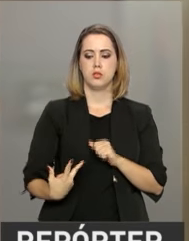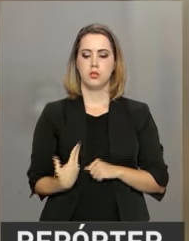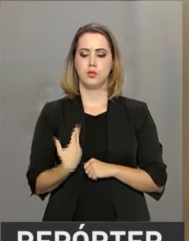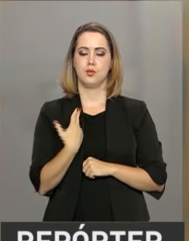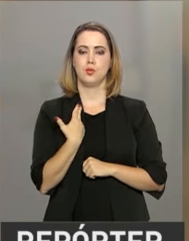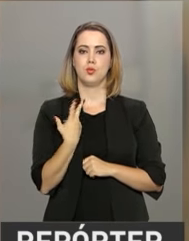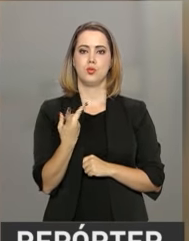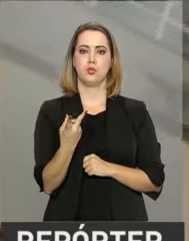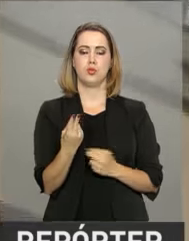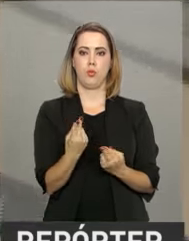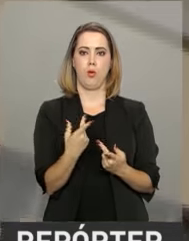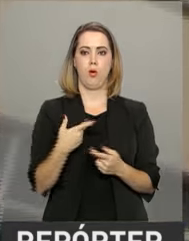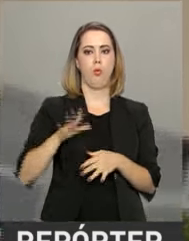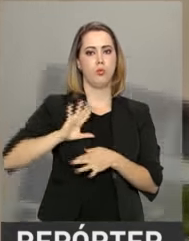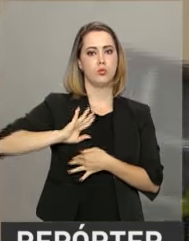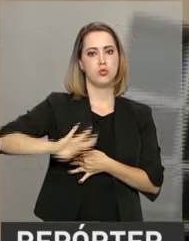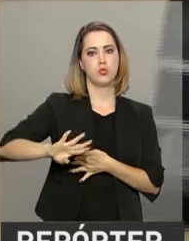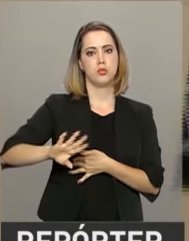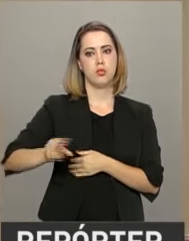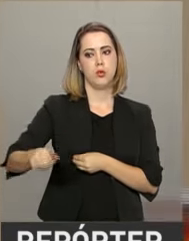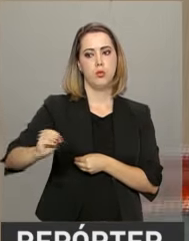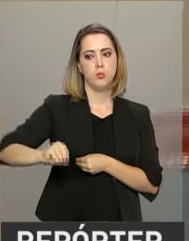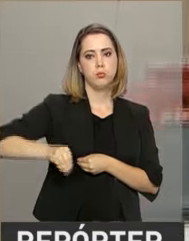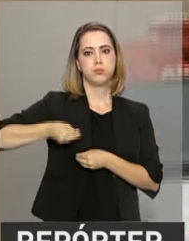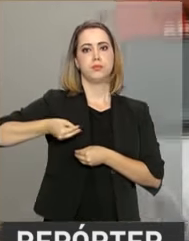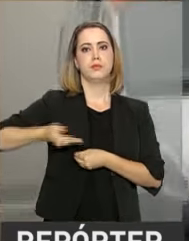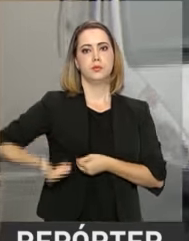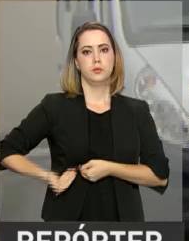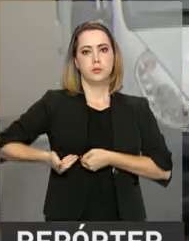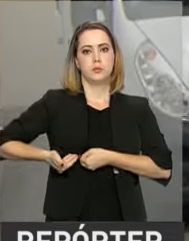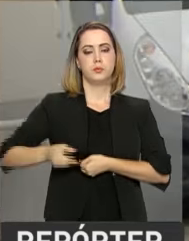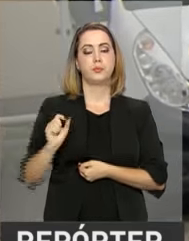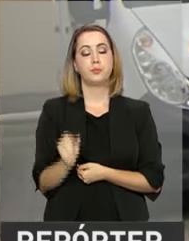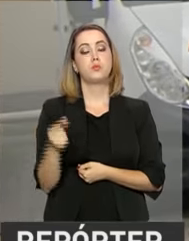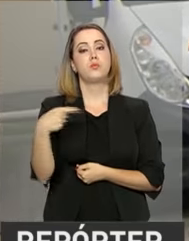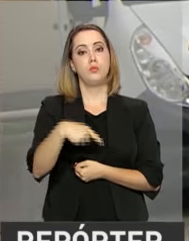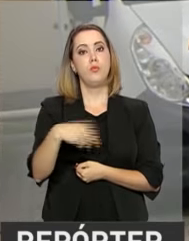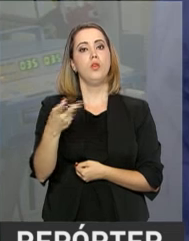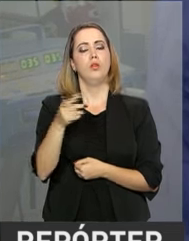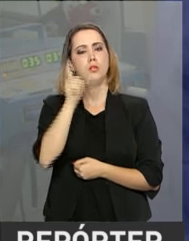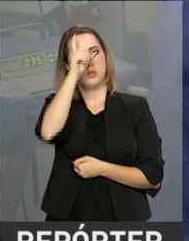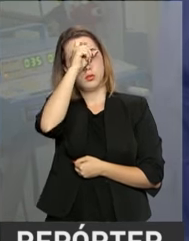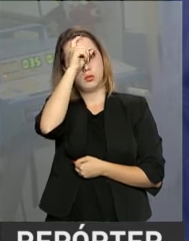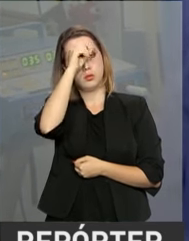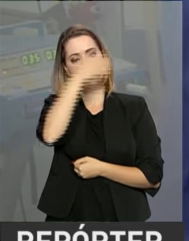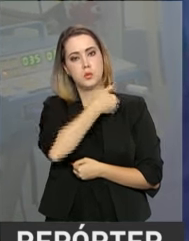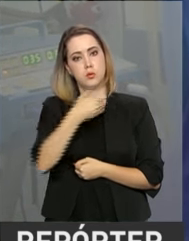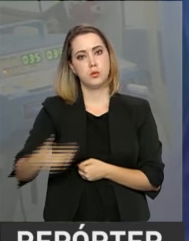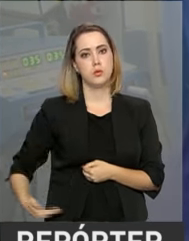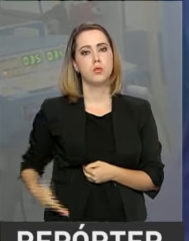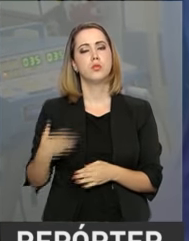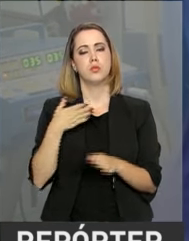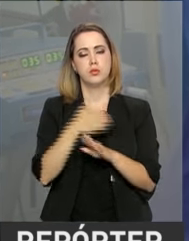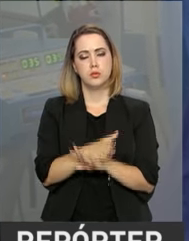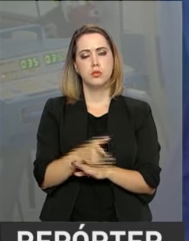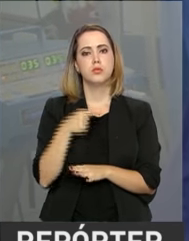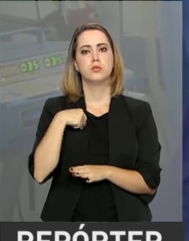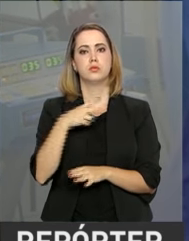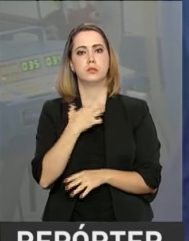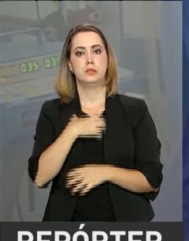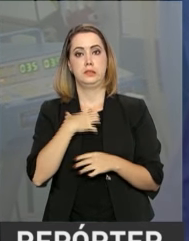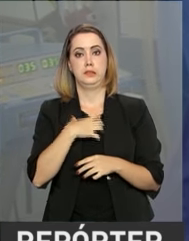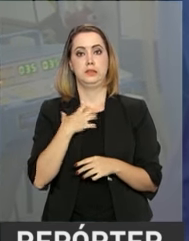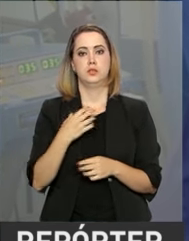para a retirada do nódulo neste Hospital Público do Rio de Janeiro Ela diz que está pronta para encarar o centro cirúrgico e